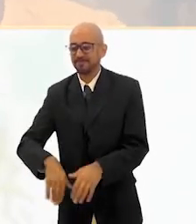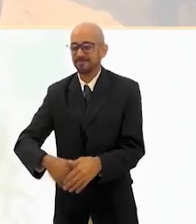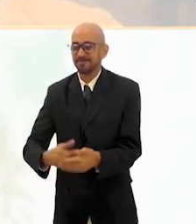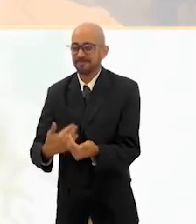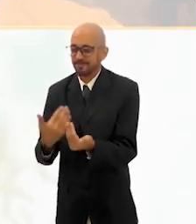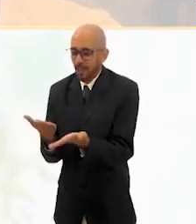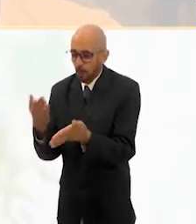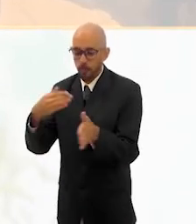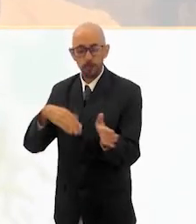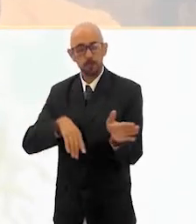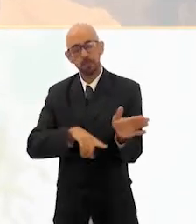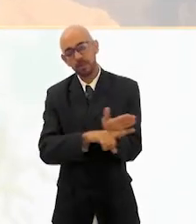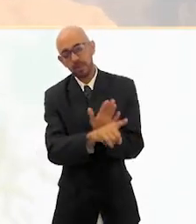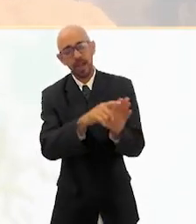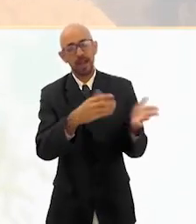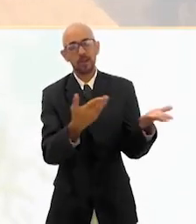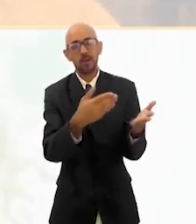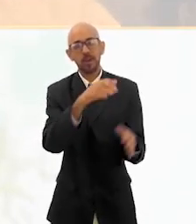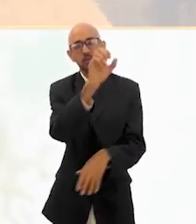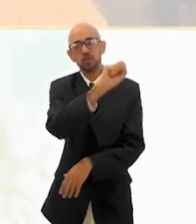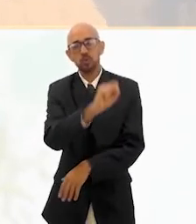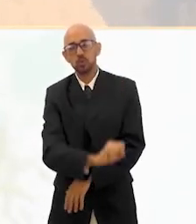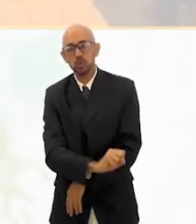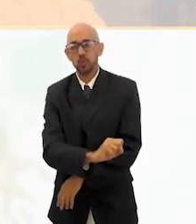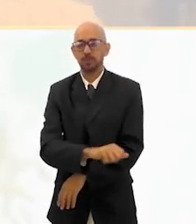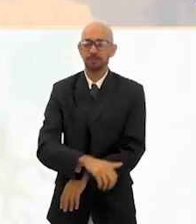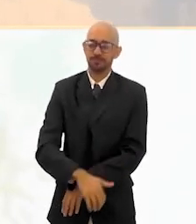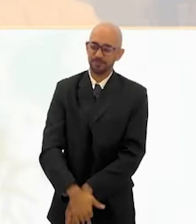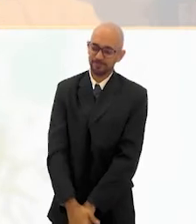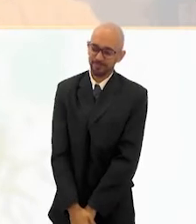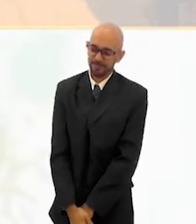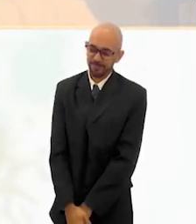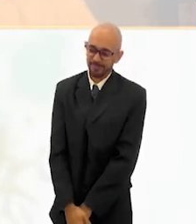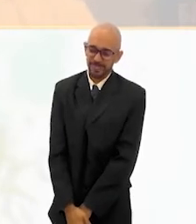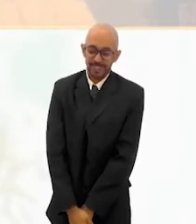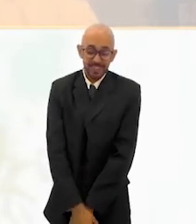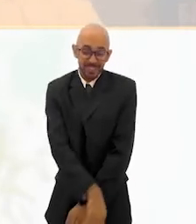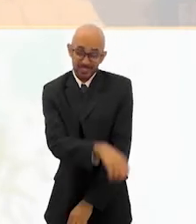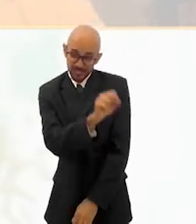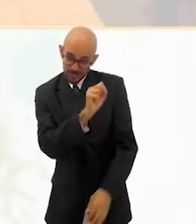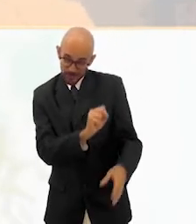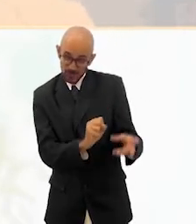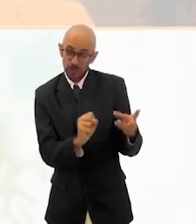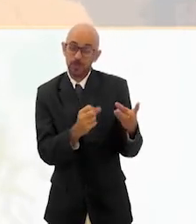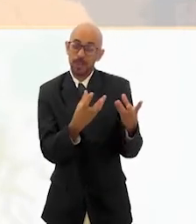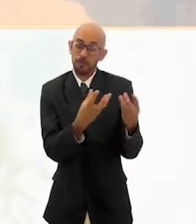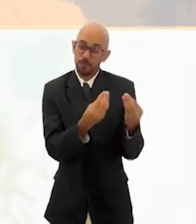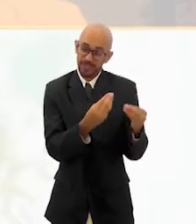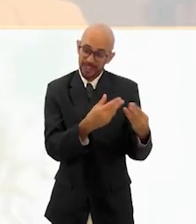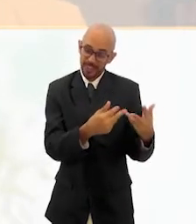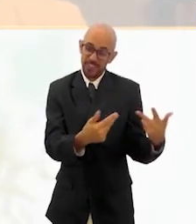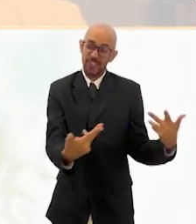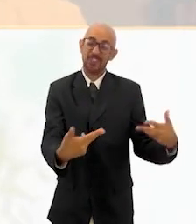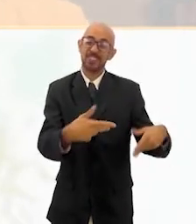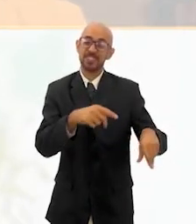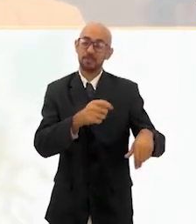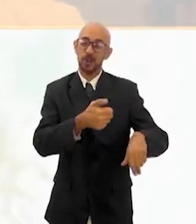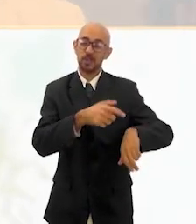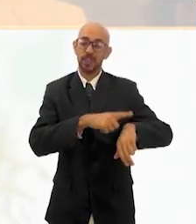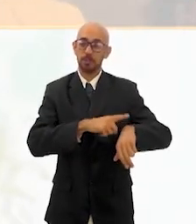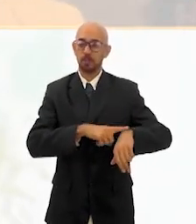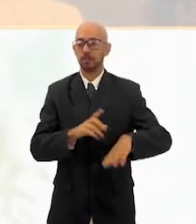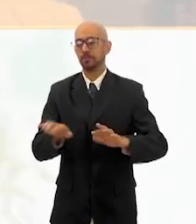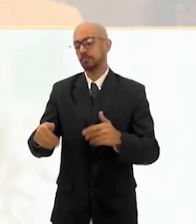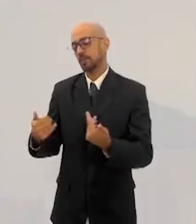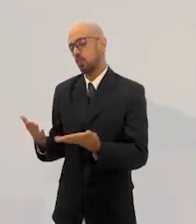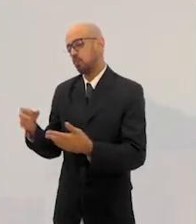E é bom que Vamos, esse então vamos para o país lá. sul. Vamos para o O Sul. sul. Tem muita O coisa para a gente Sul. conversar e pouco tempo. Vamos para o É,